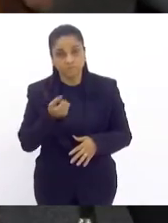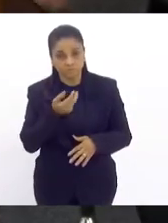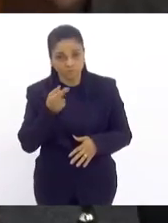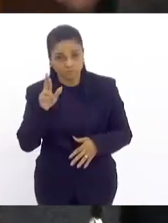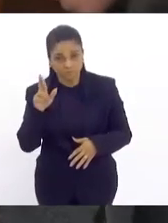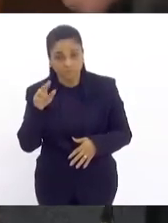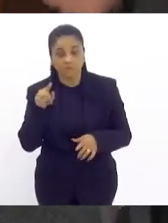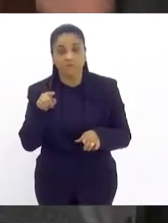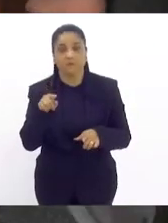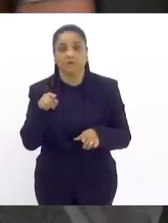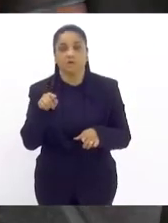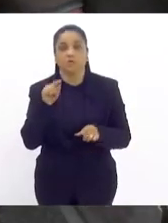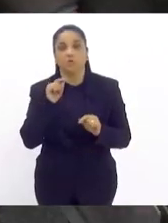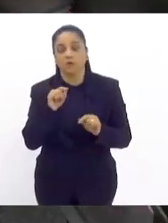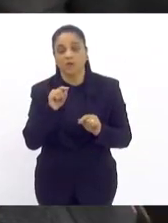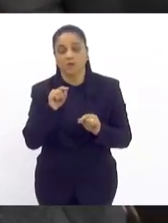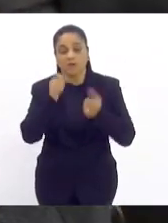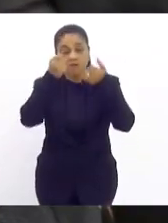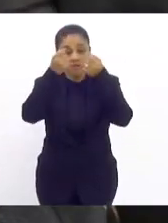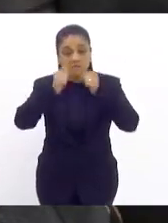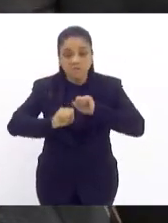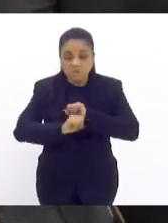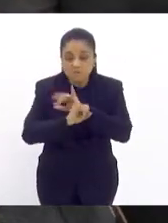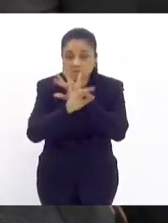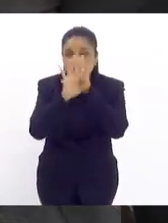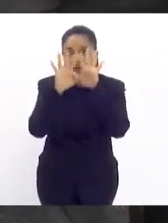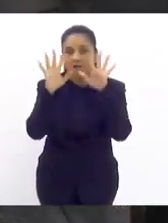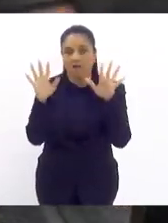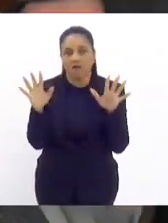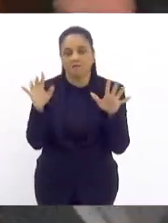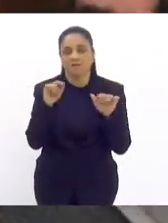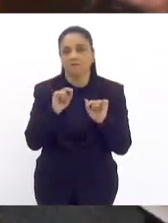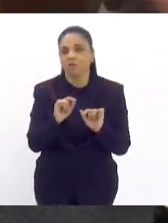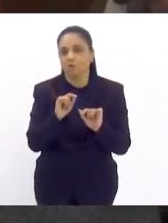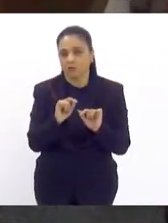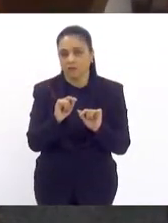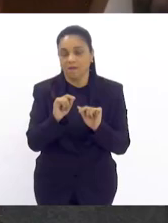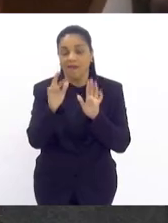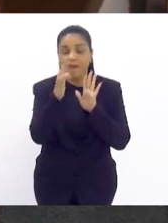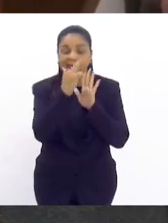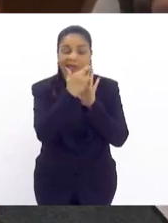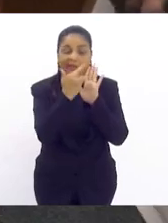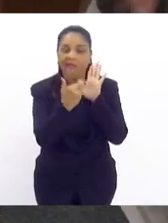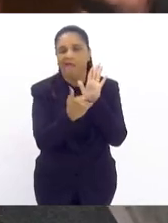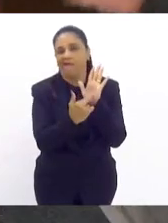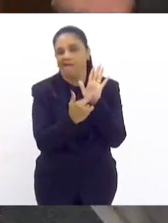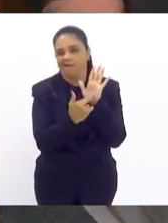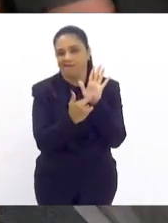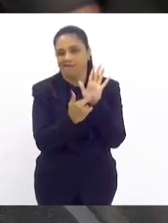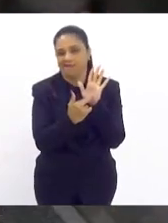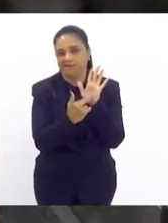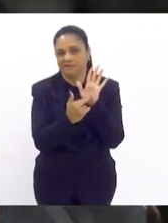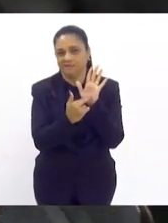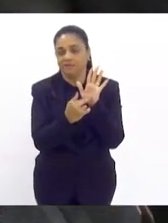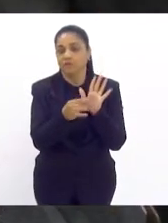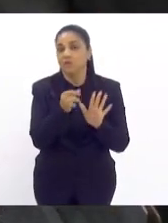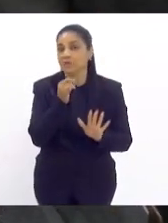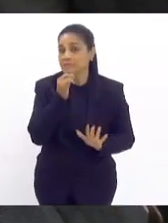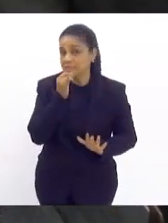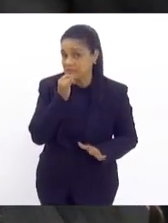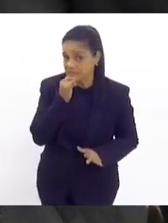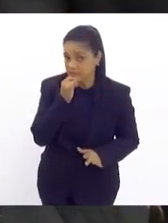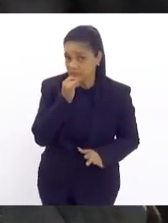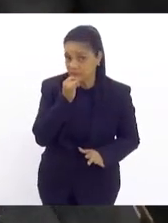jogar a luz e esclarecer sobre as regras eu vou dar aqui um exemplo